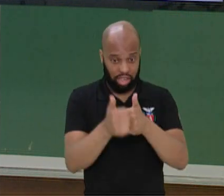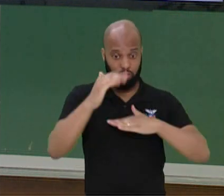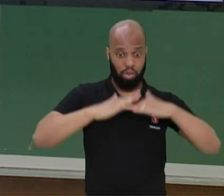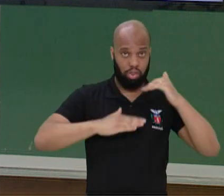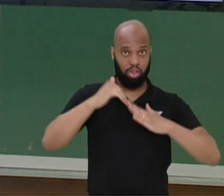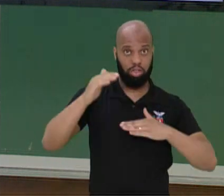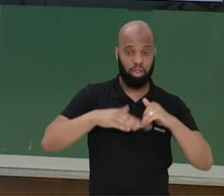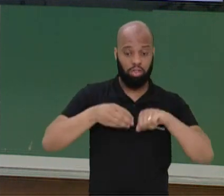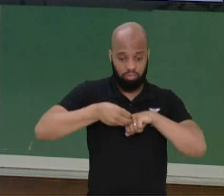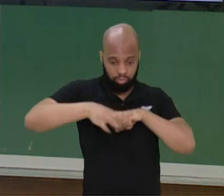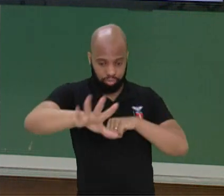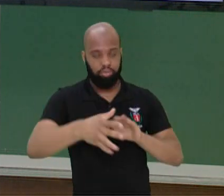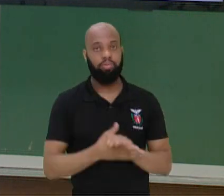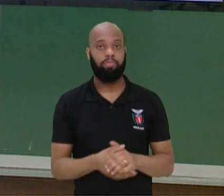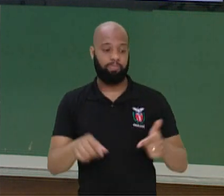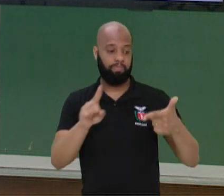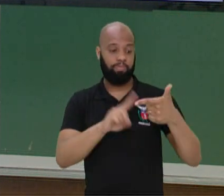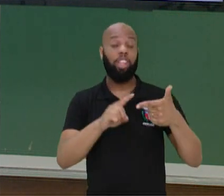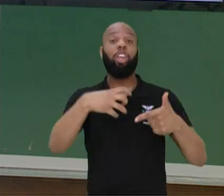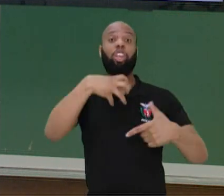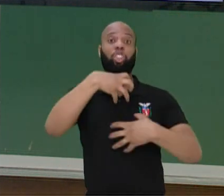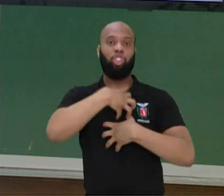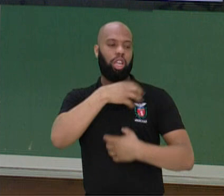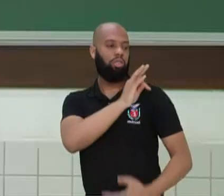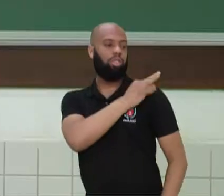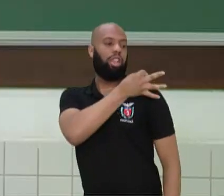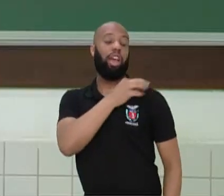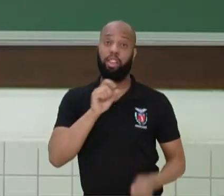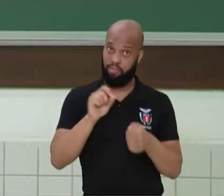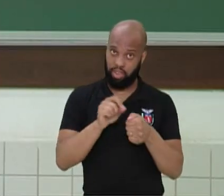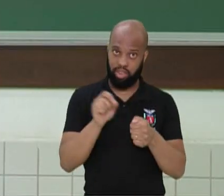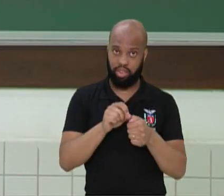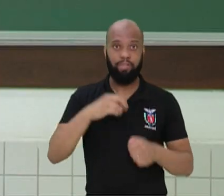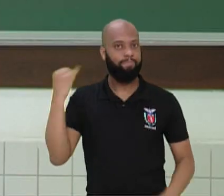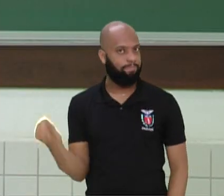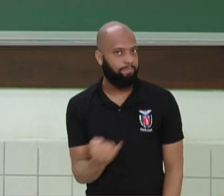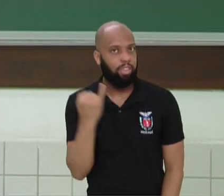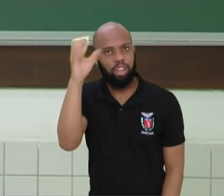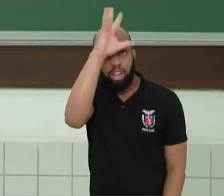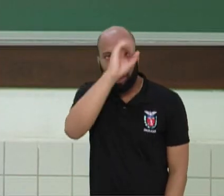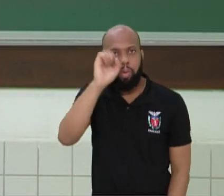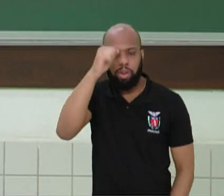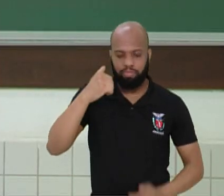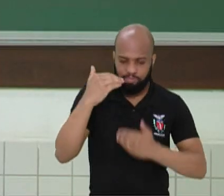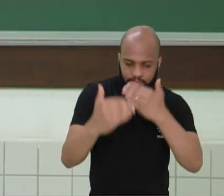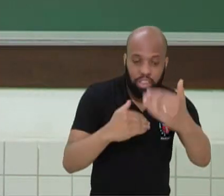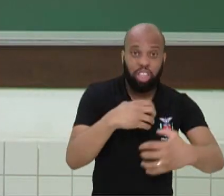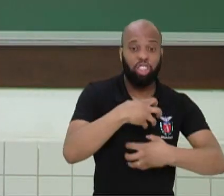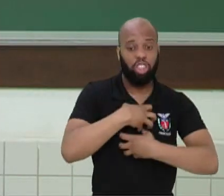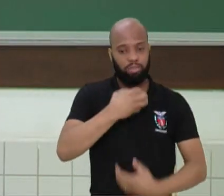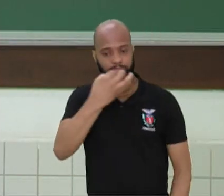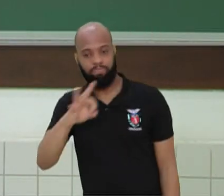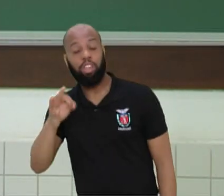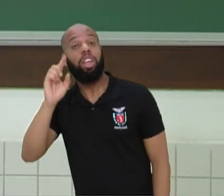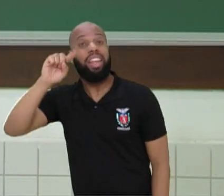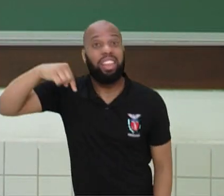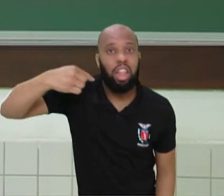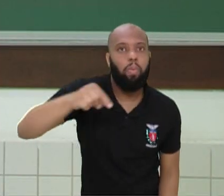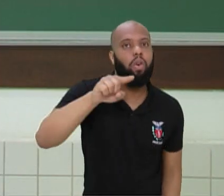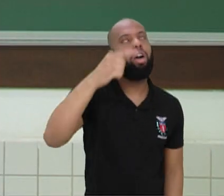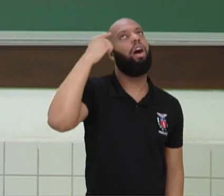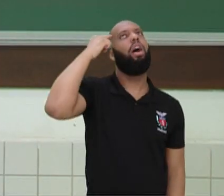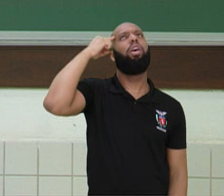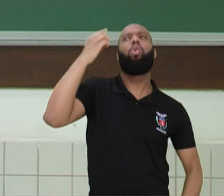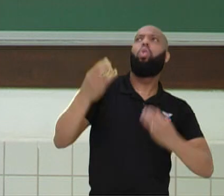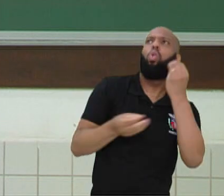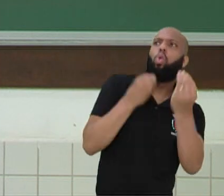profissional. Técnica de execução. É muito importante sempre aprender e desenvolver essa técnica para depois eu